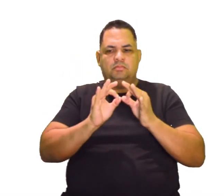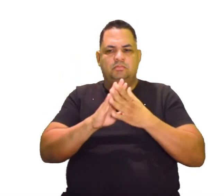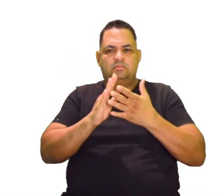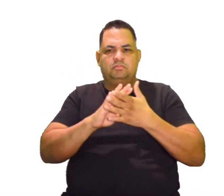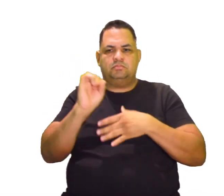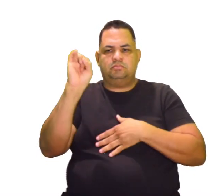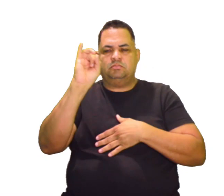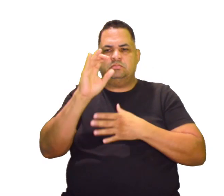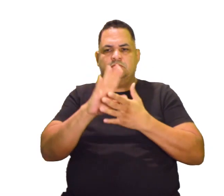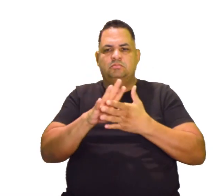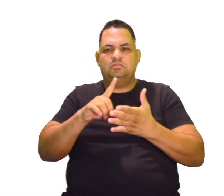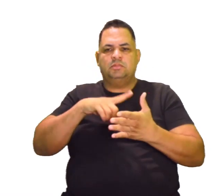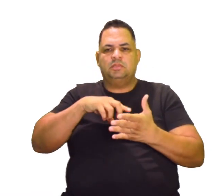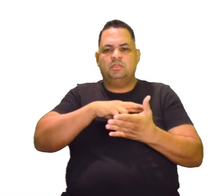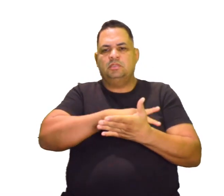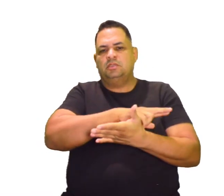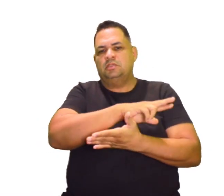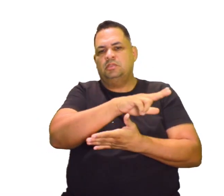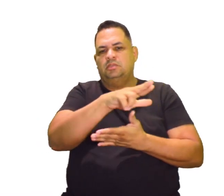porque há muita